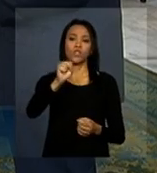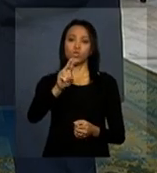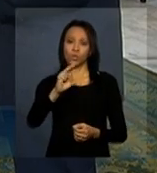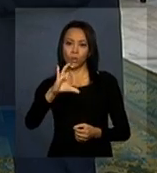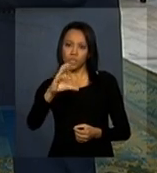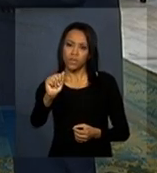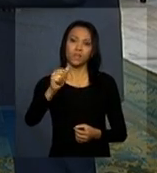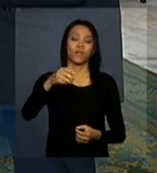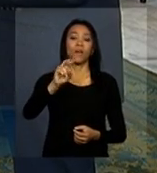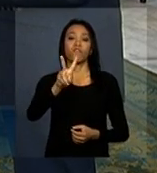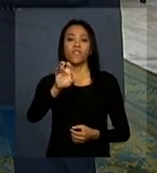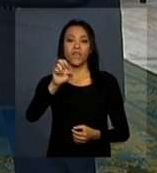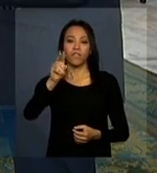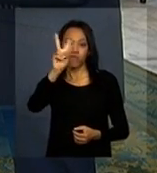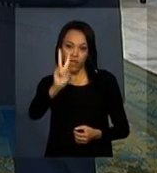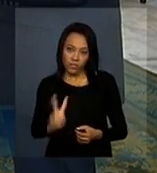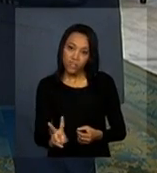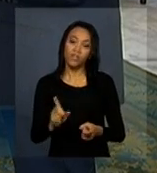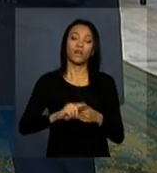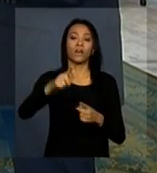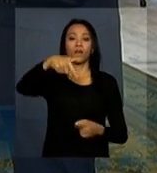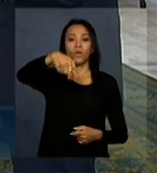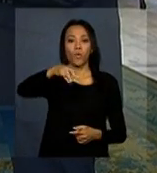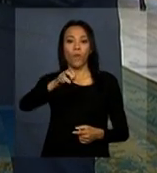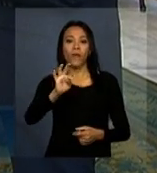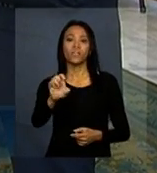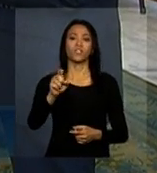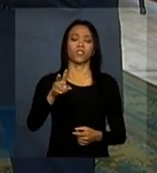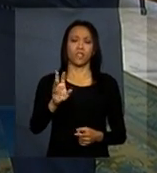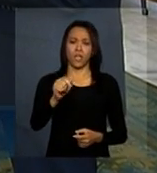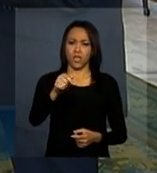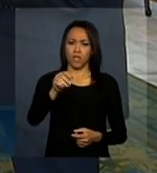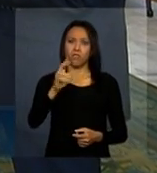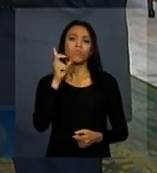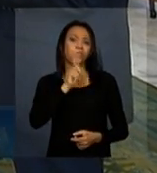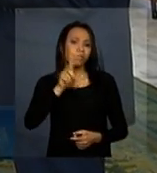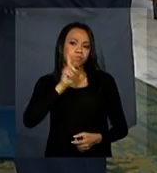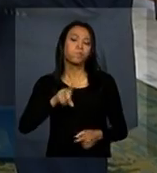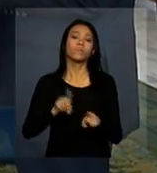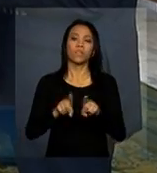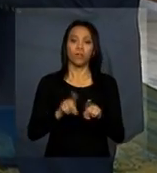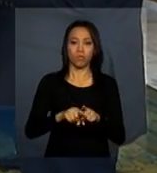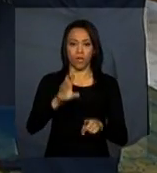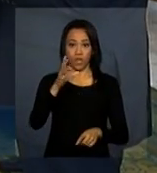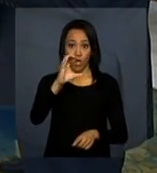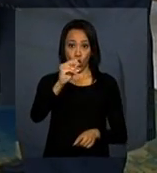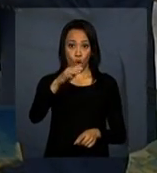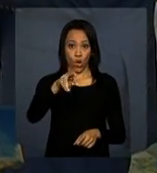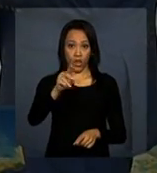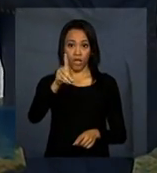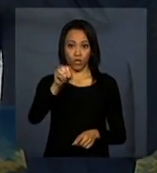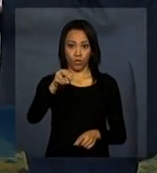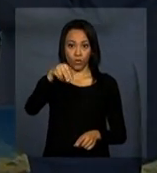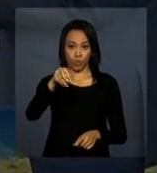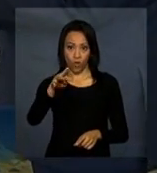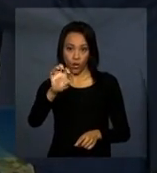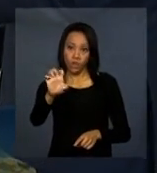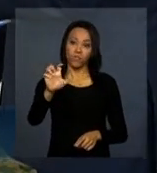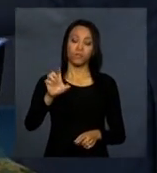do Vietnã, do Kuwait, da República Tcheca, dos Estados Unidos, da Coreia do Norte.